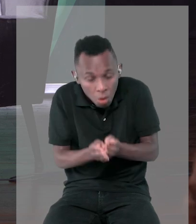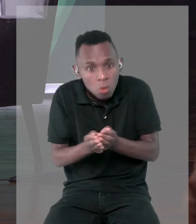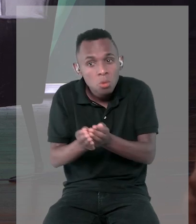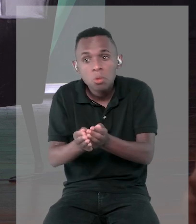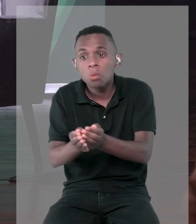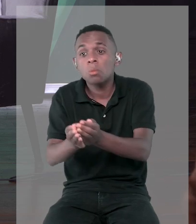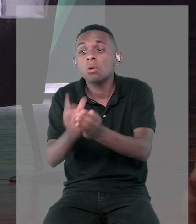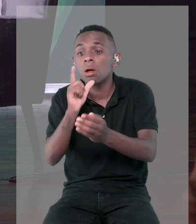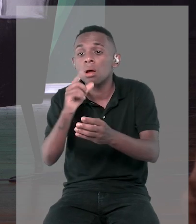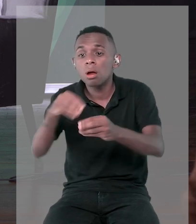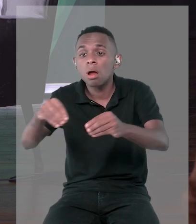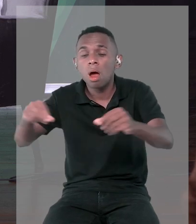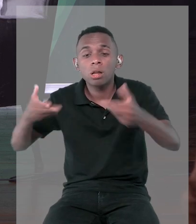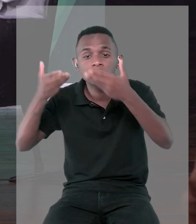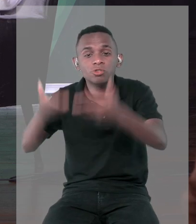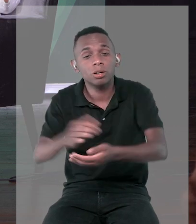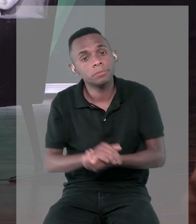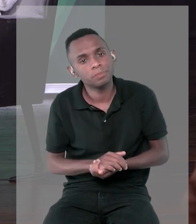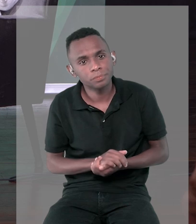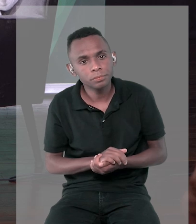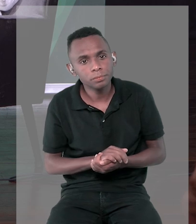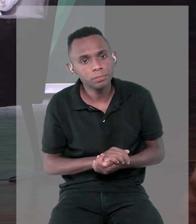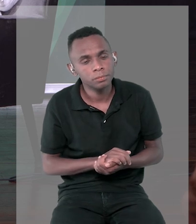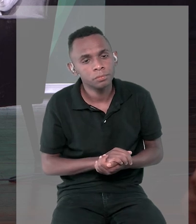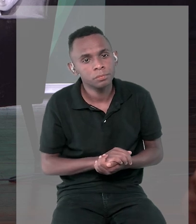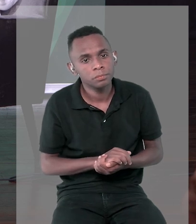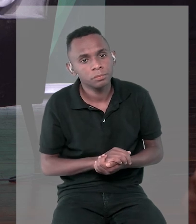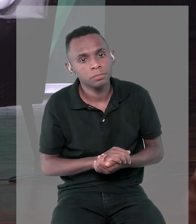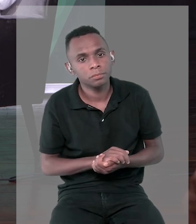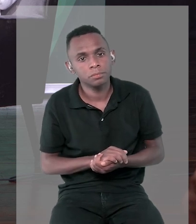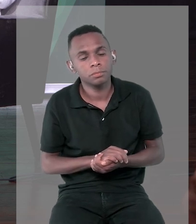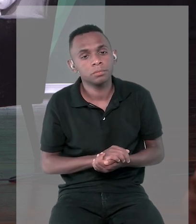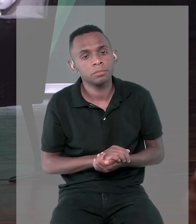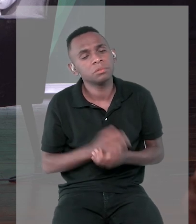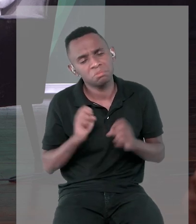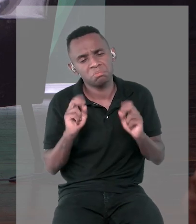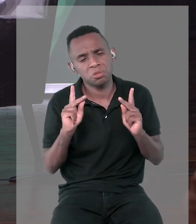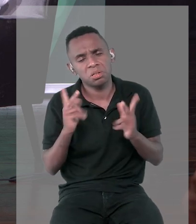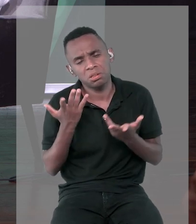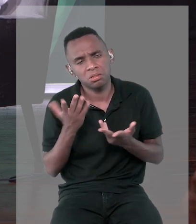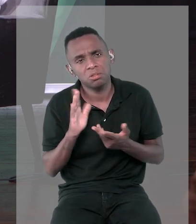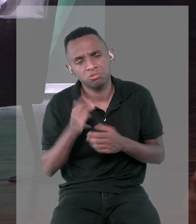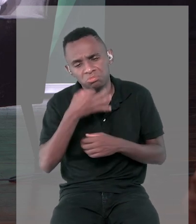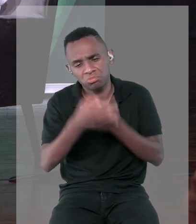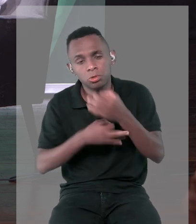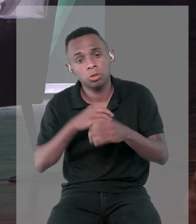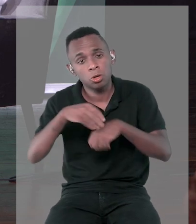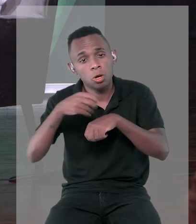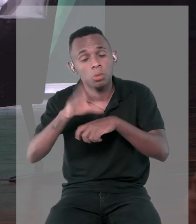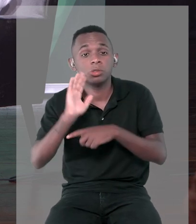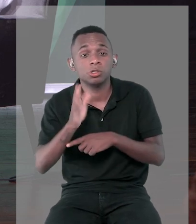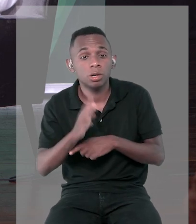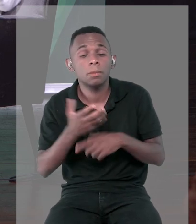né? Até a areia. Eu sei que isso aí, tudo bem, eu já até tinha contado, mas